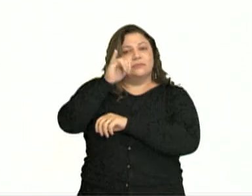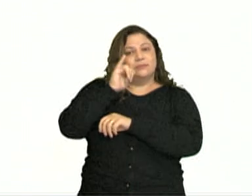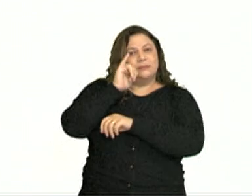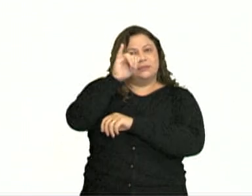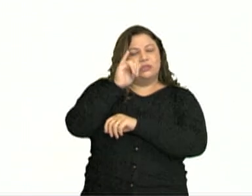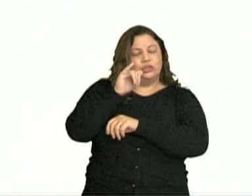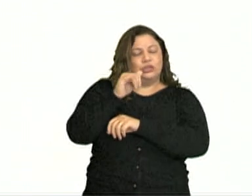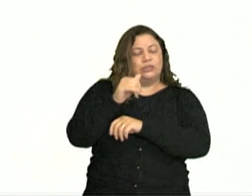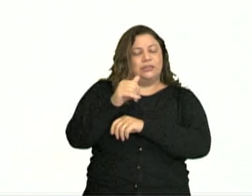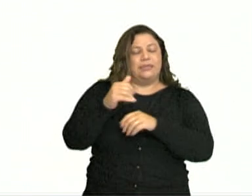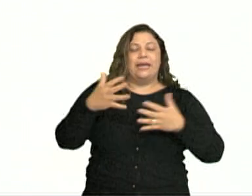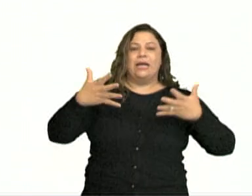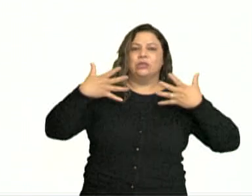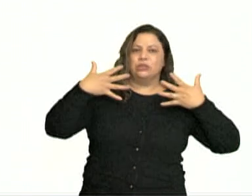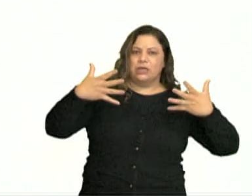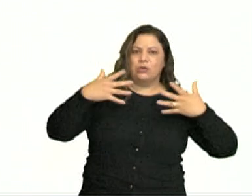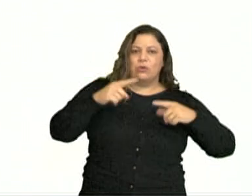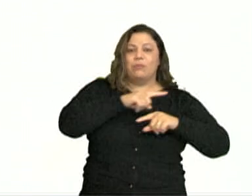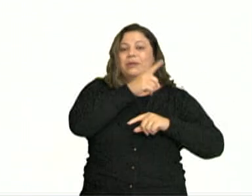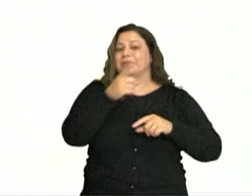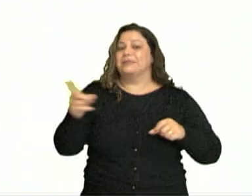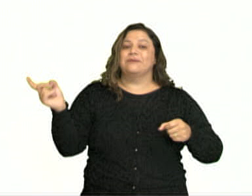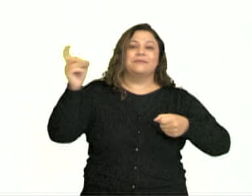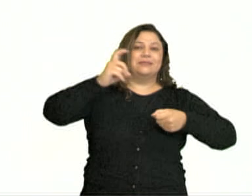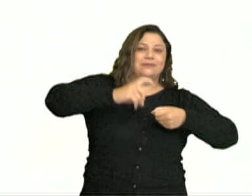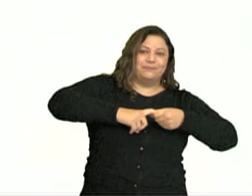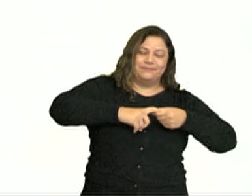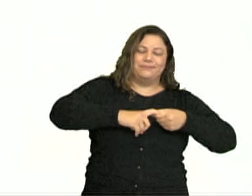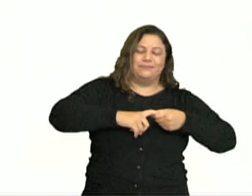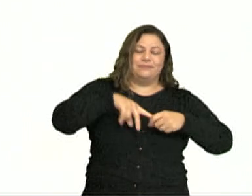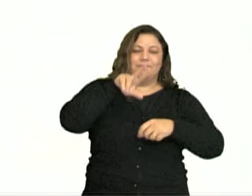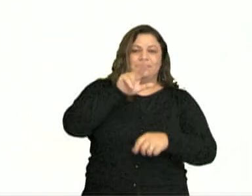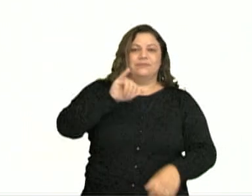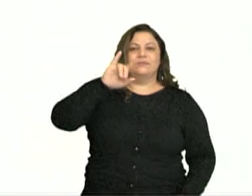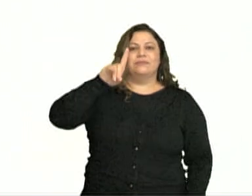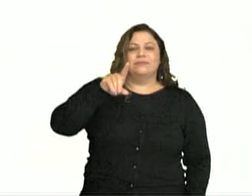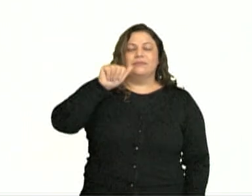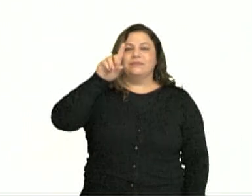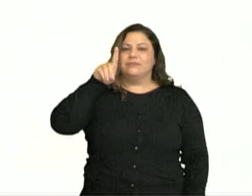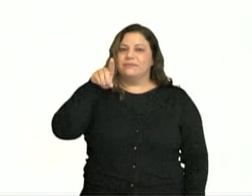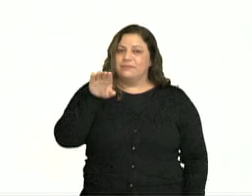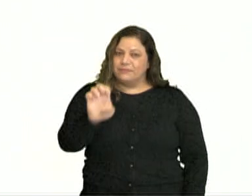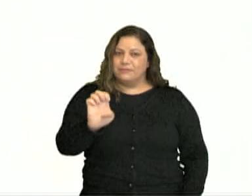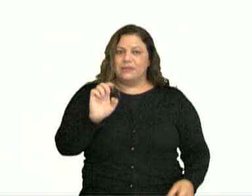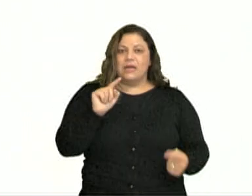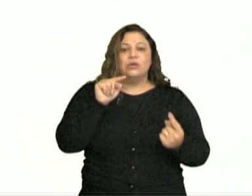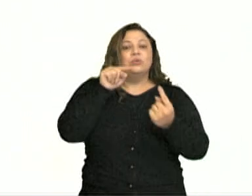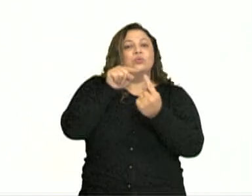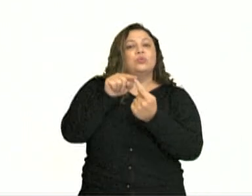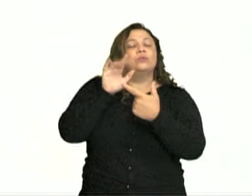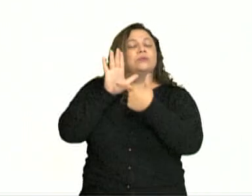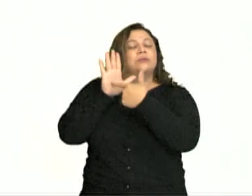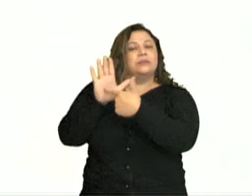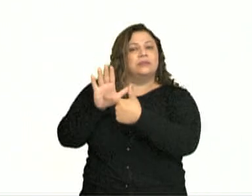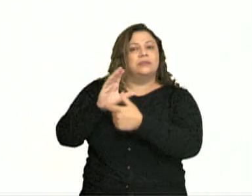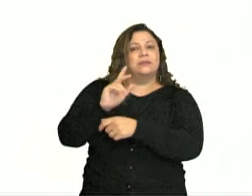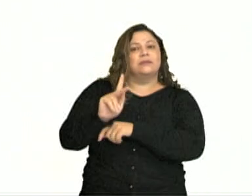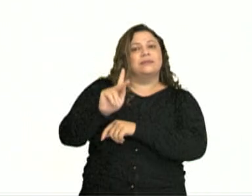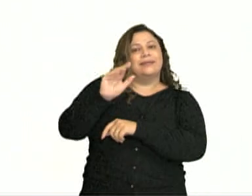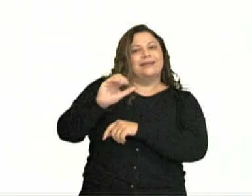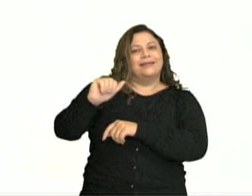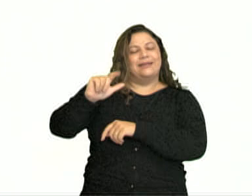calor, porém não faz parte do Sistema Internacional de Unidades. Usa-se para identificar calorias com cal